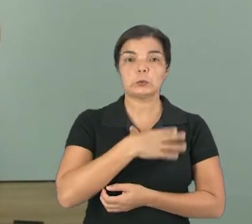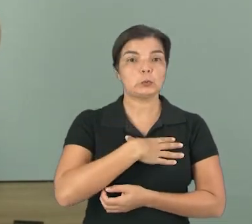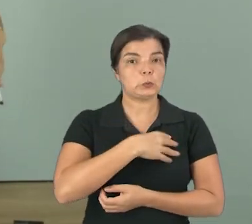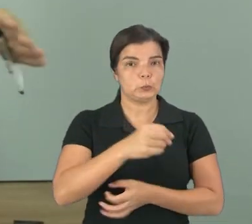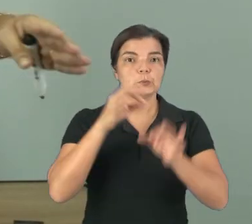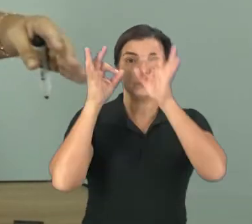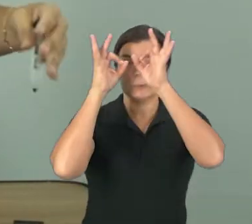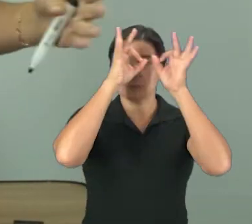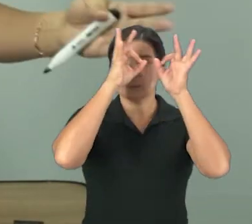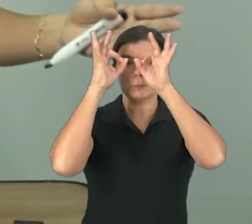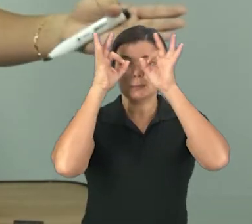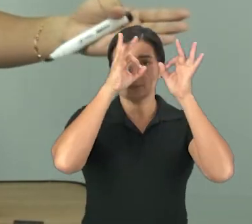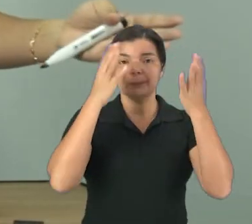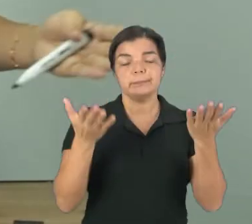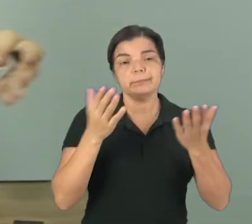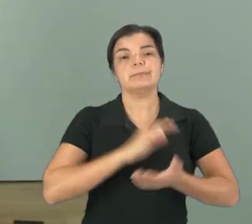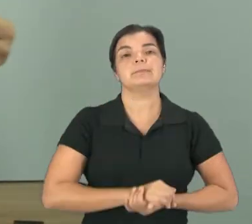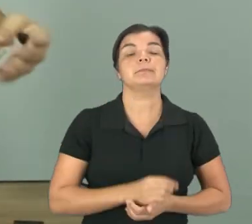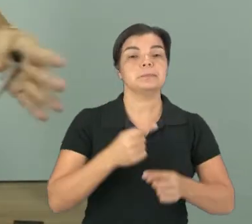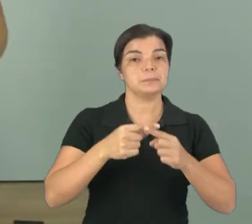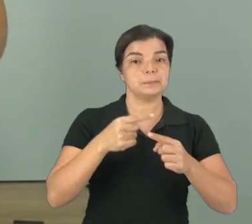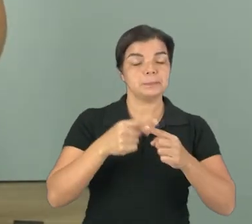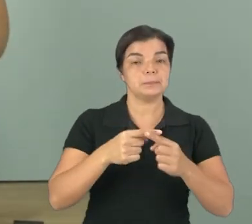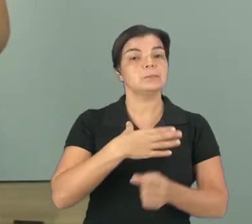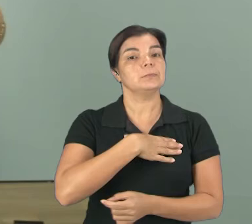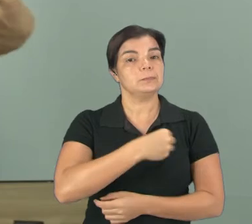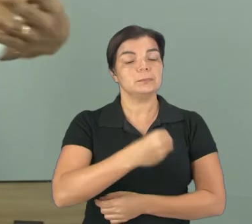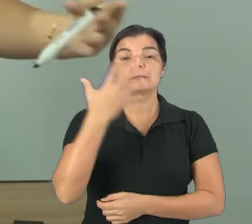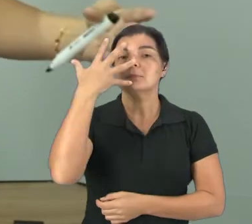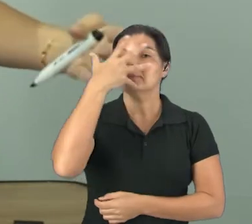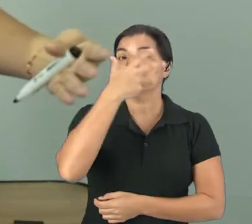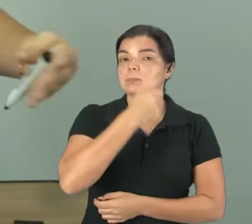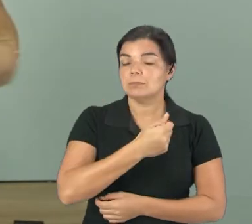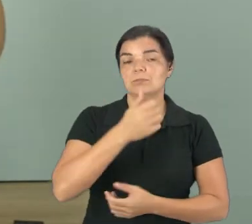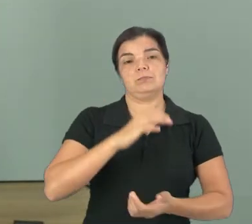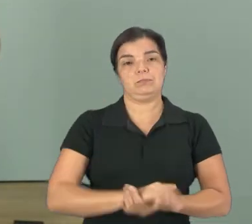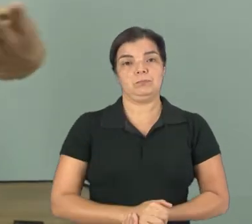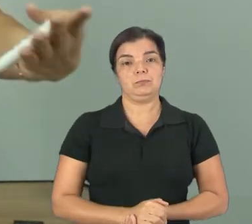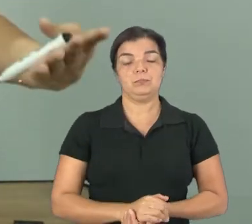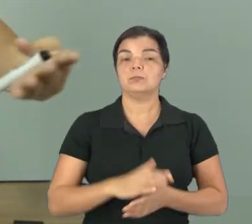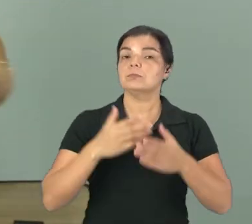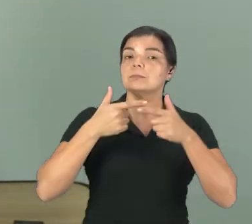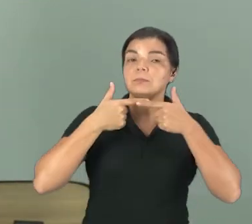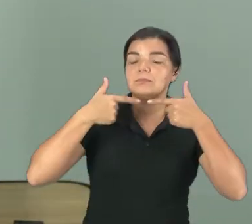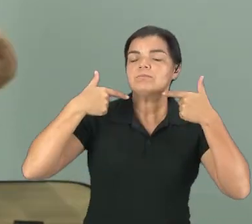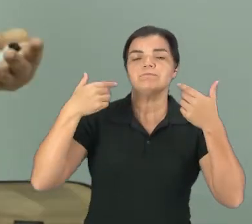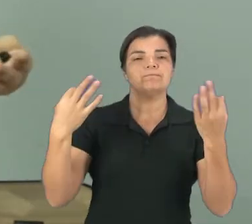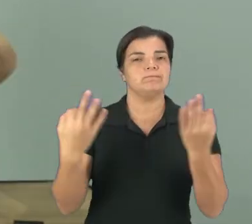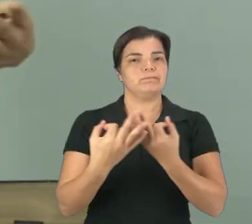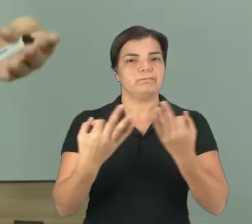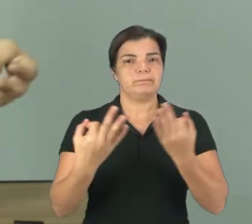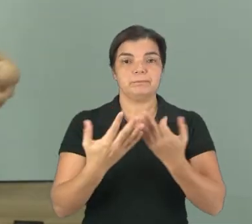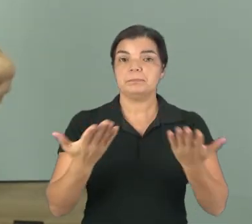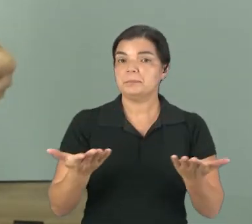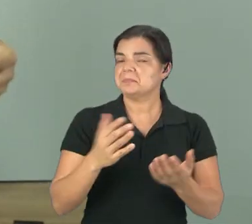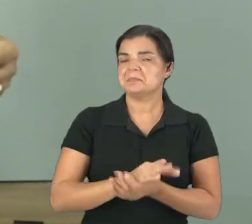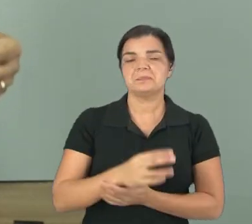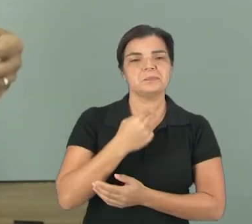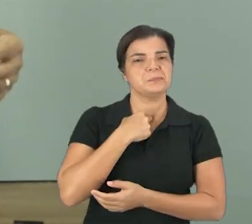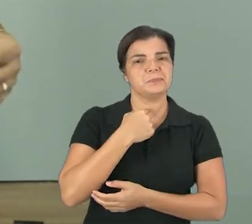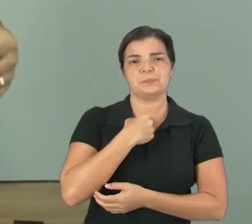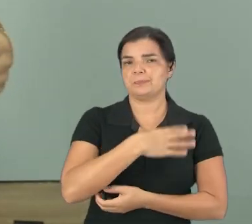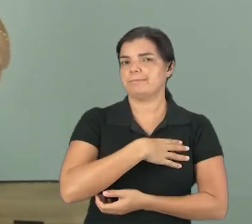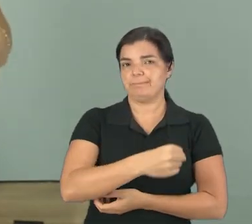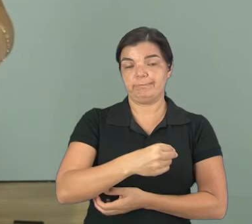os filhotes da coruja, porque ela disse que os seus filhos eram belos, cheios de graça, alegres. Não poderiam